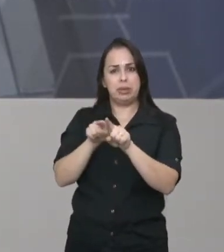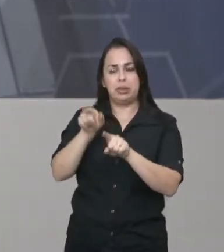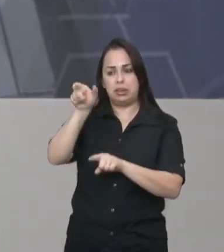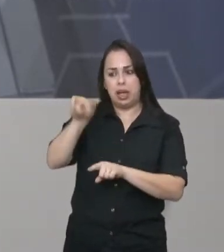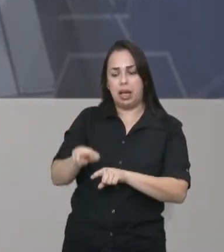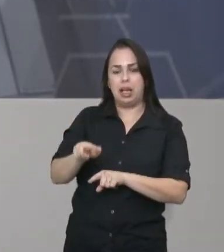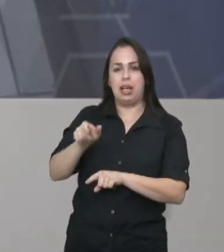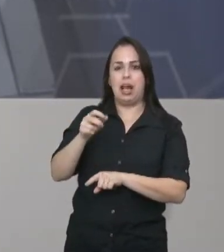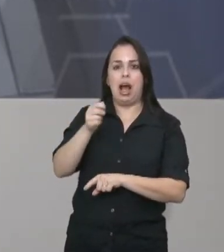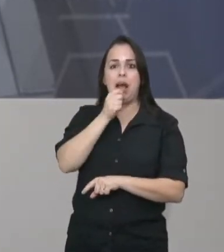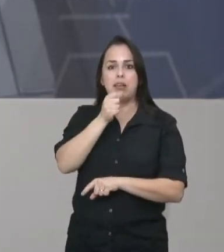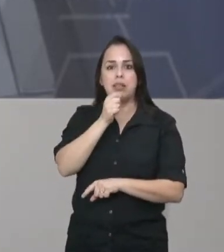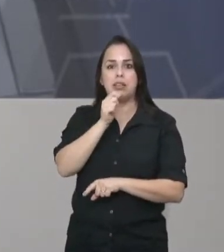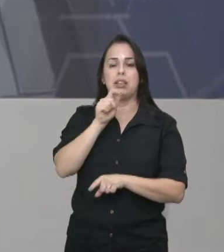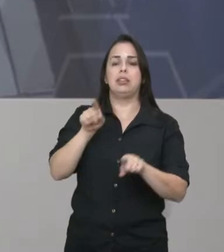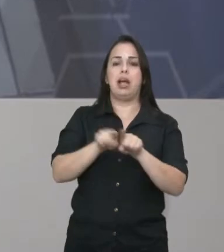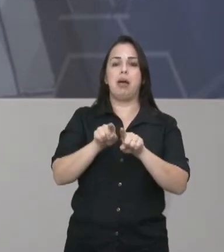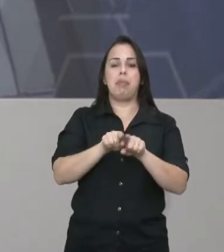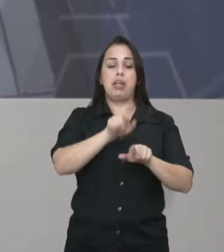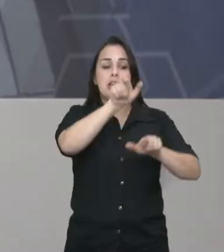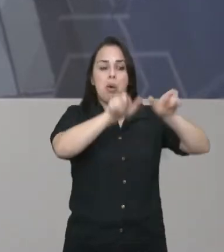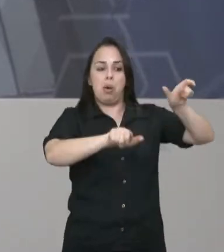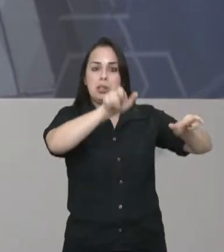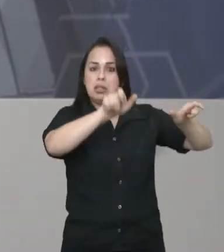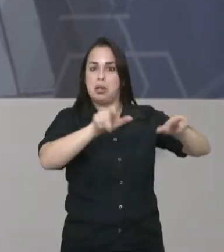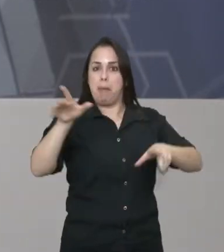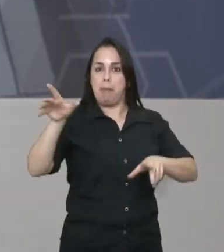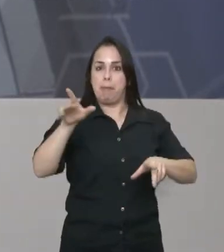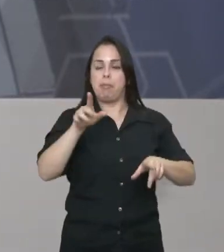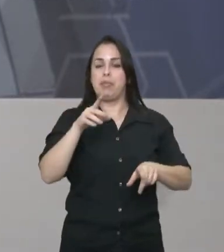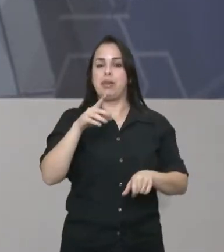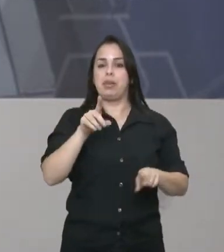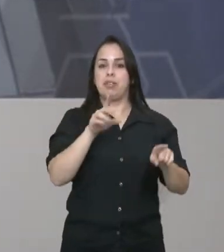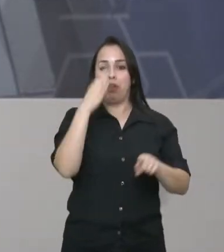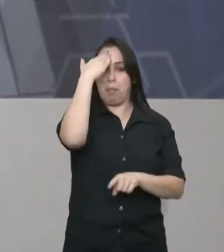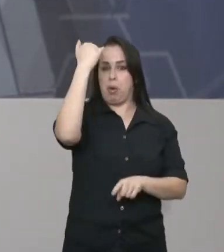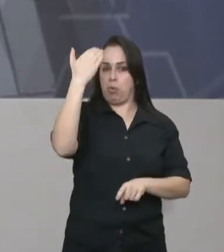das entidades como de personalidades